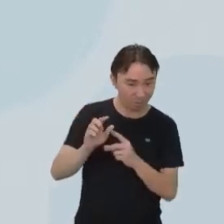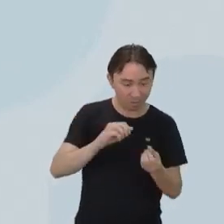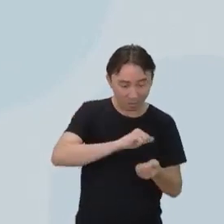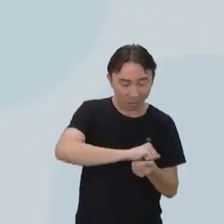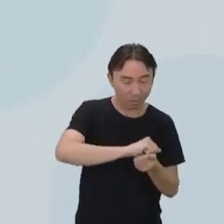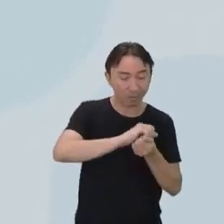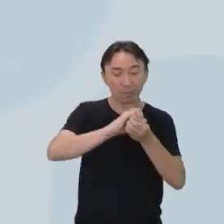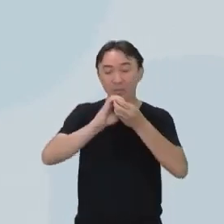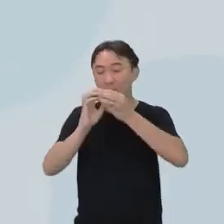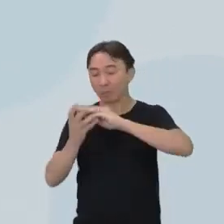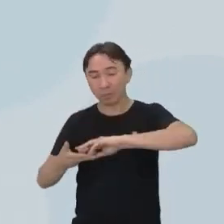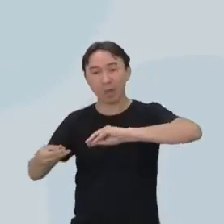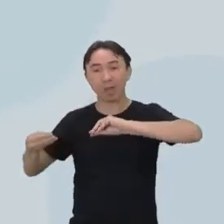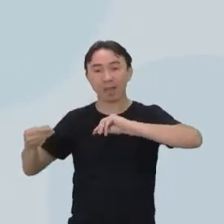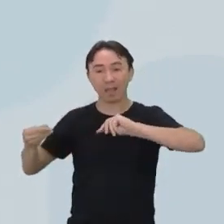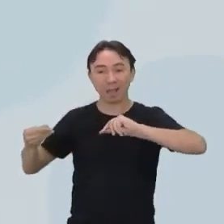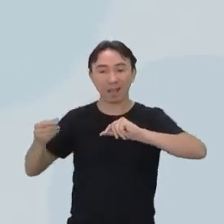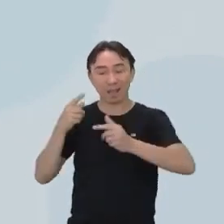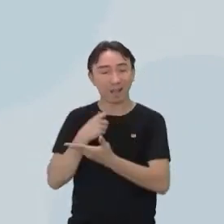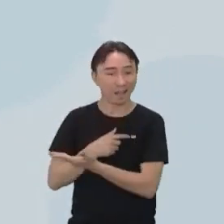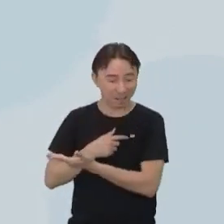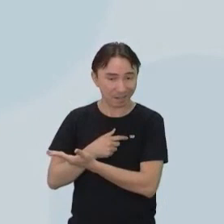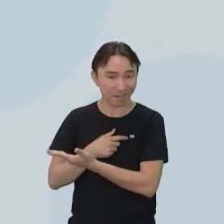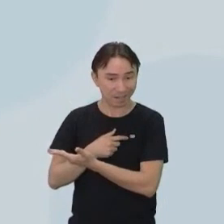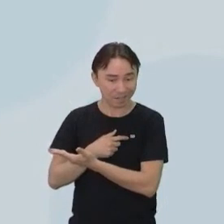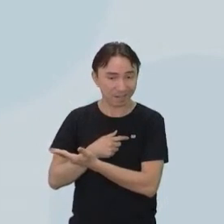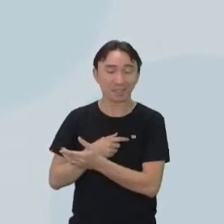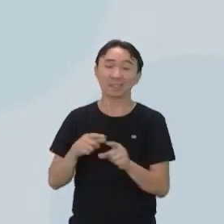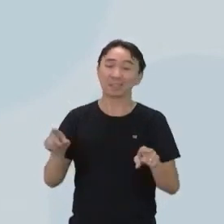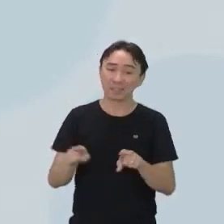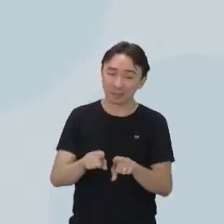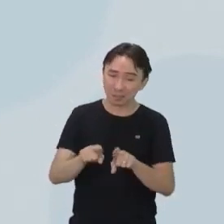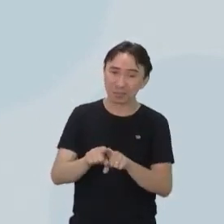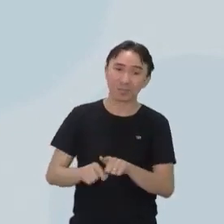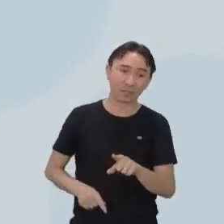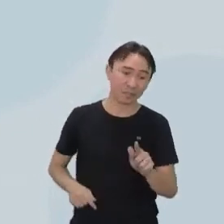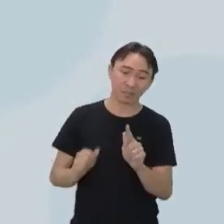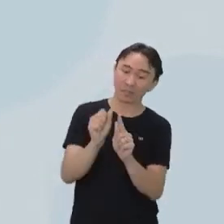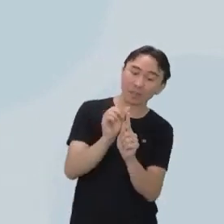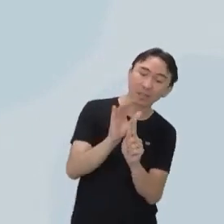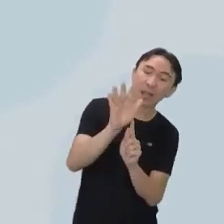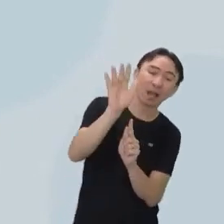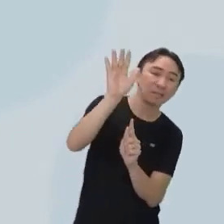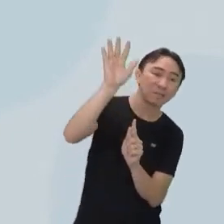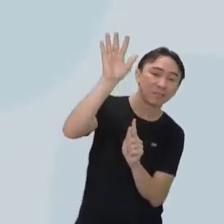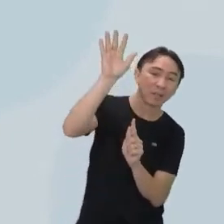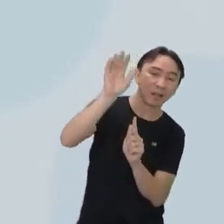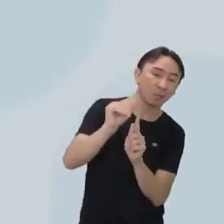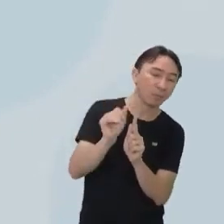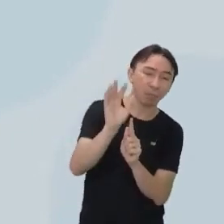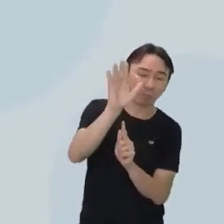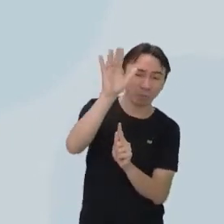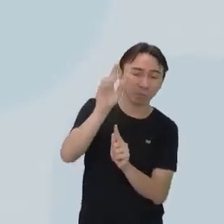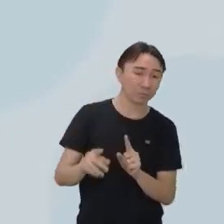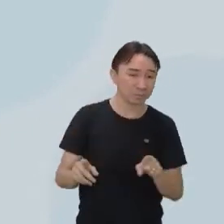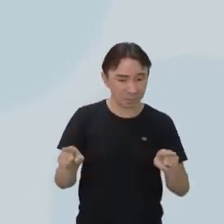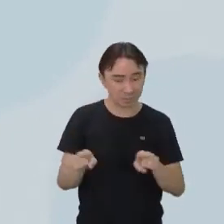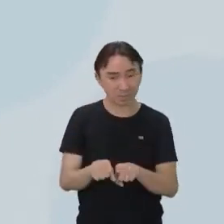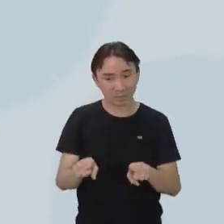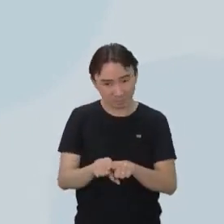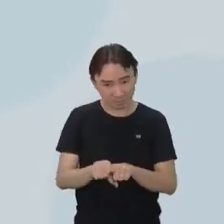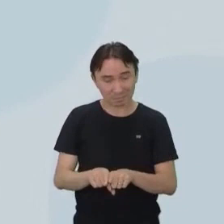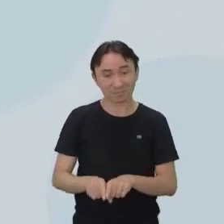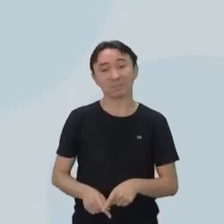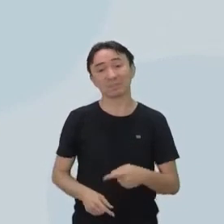parte inferior aqui, e também é liberado gás na parte superior, ok? E aí, logicamente, a gente vai